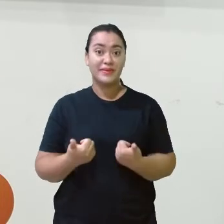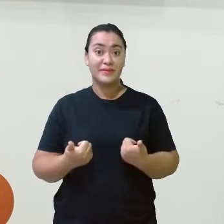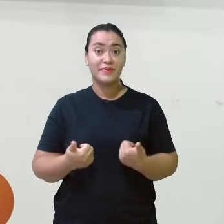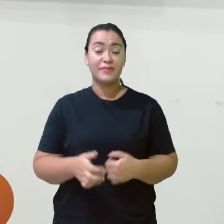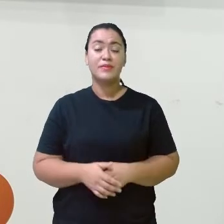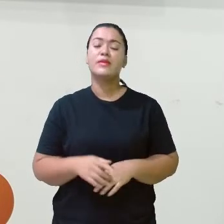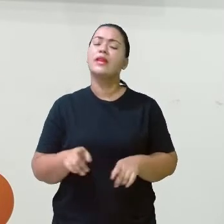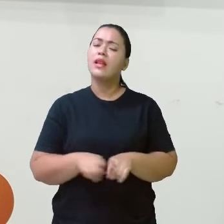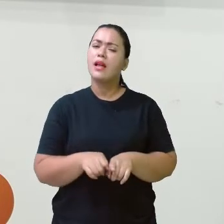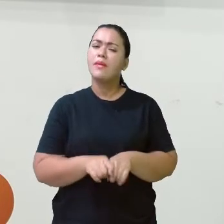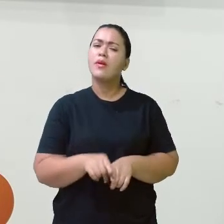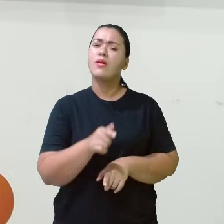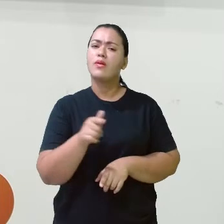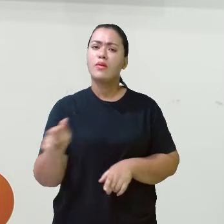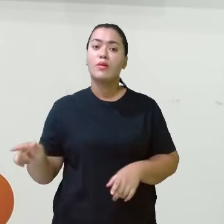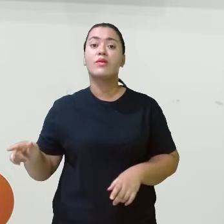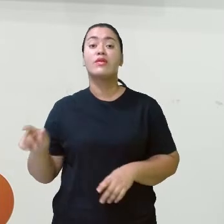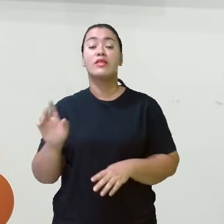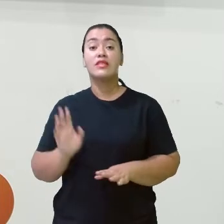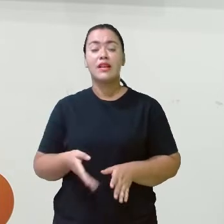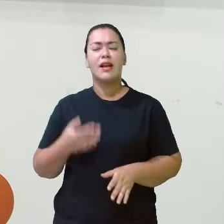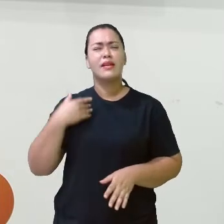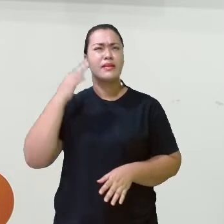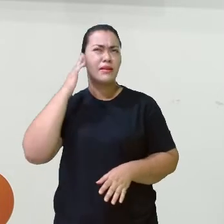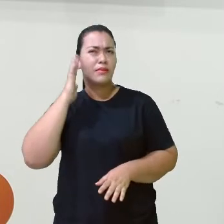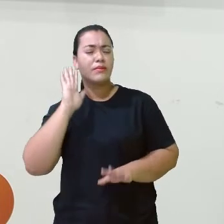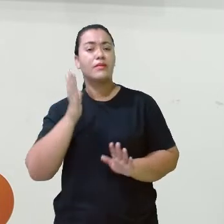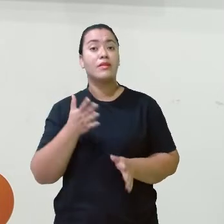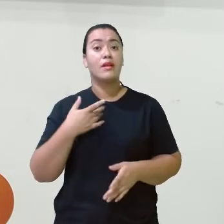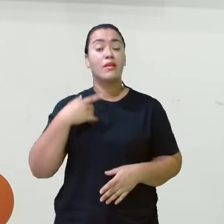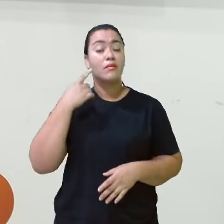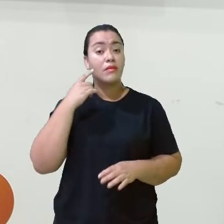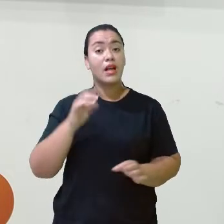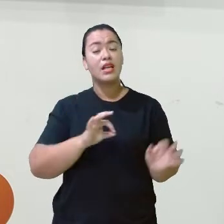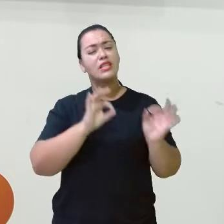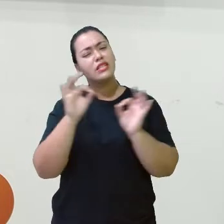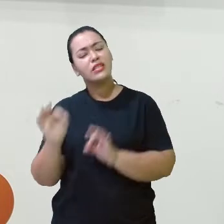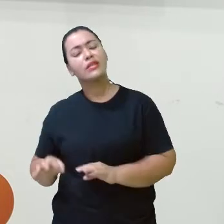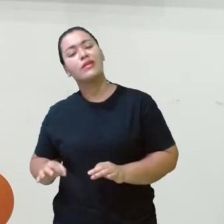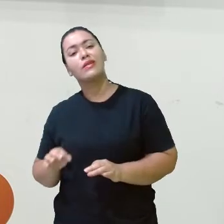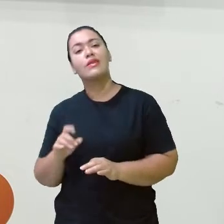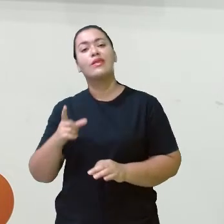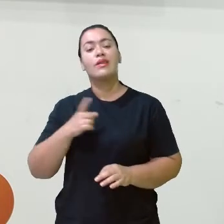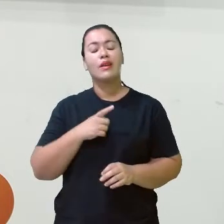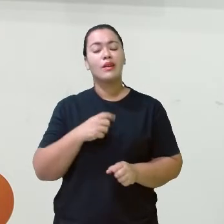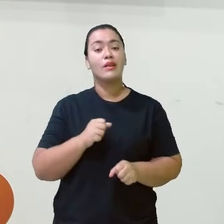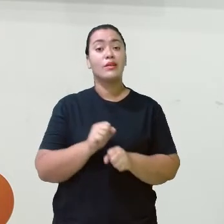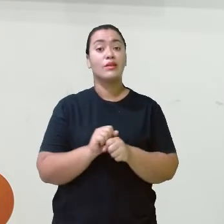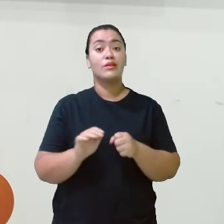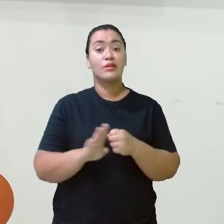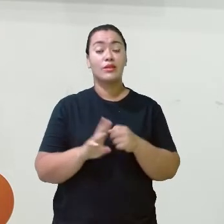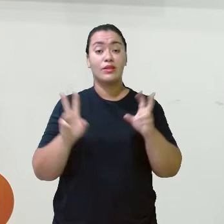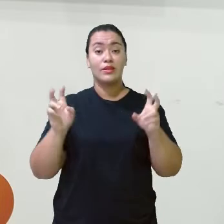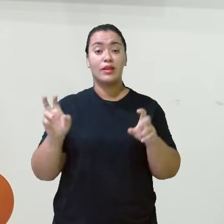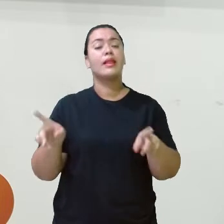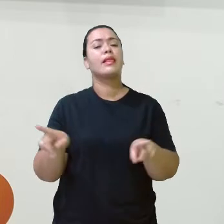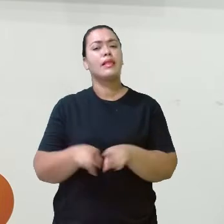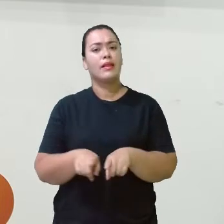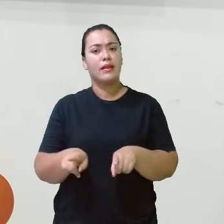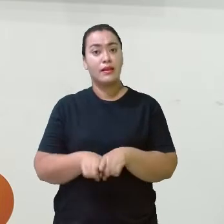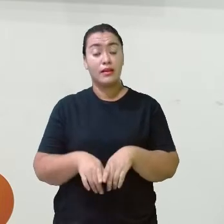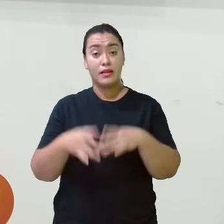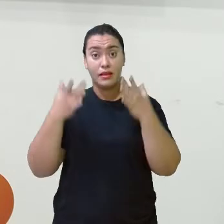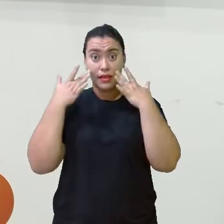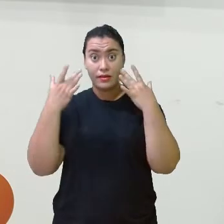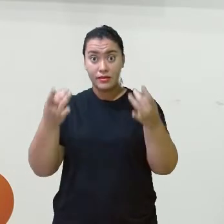que os outros, que também já devem ter ouvido falar, já devem ter assistido uma aula sobre isso, também vão prestar